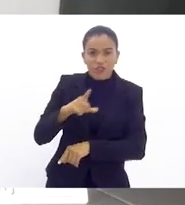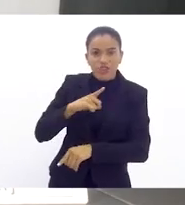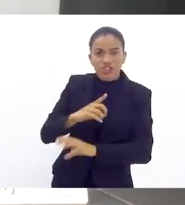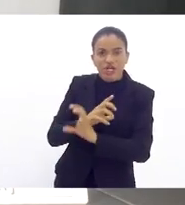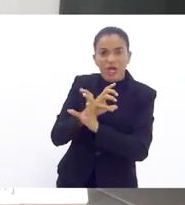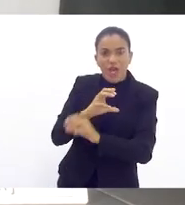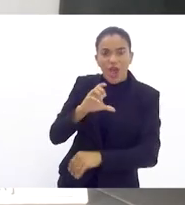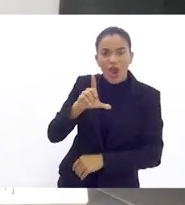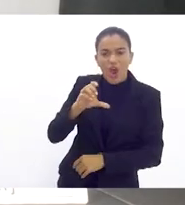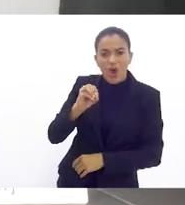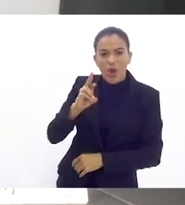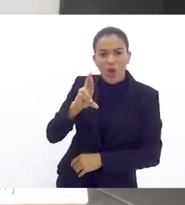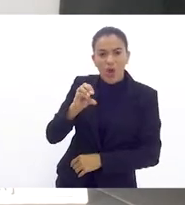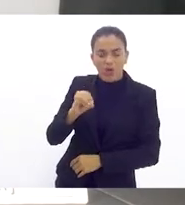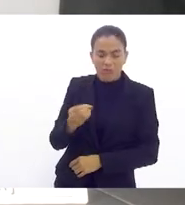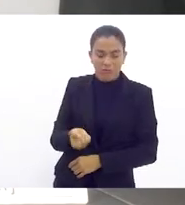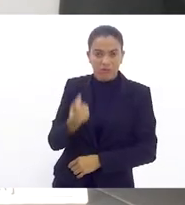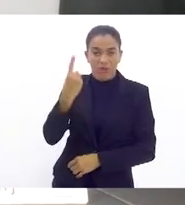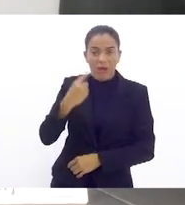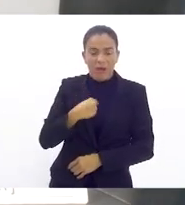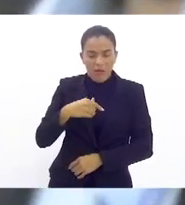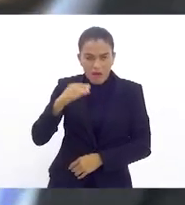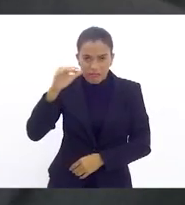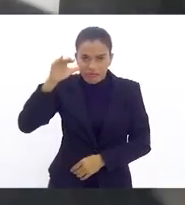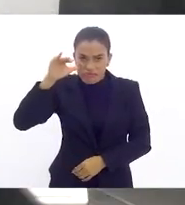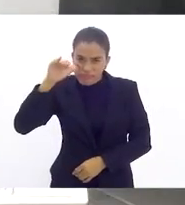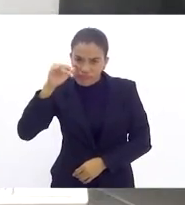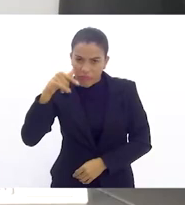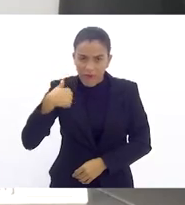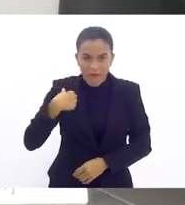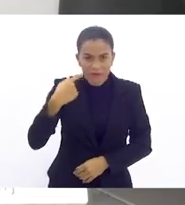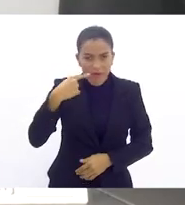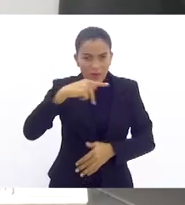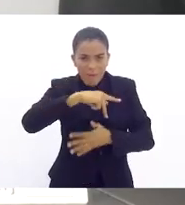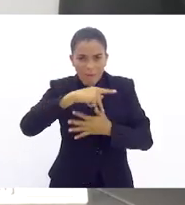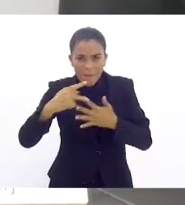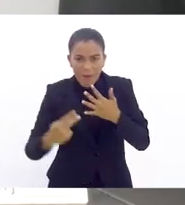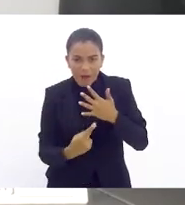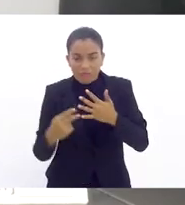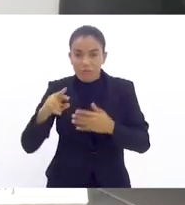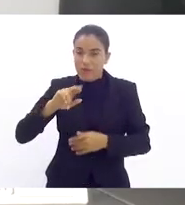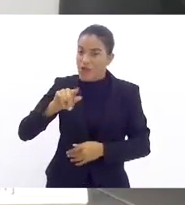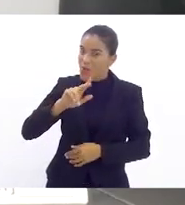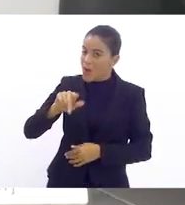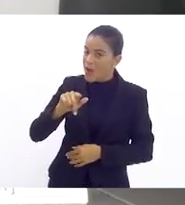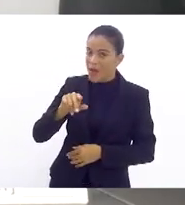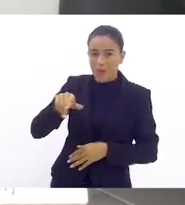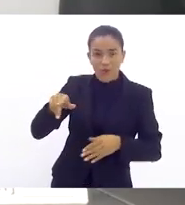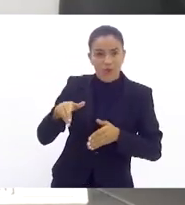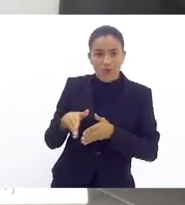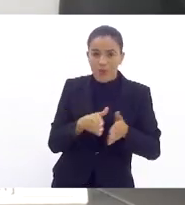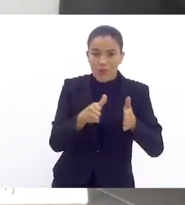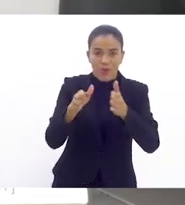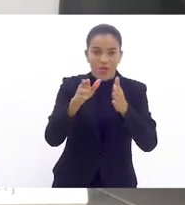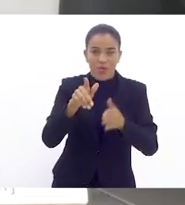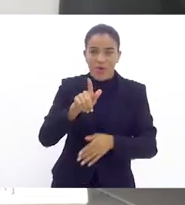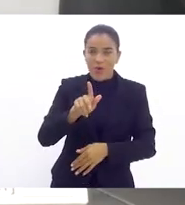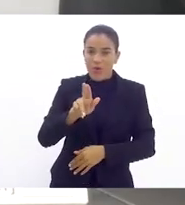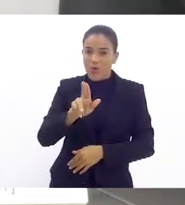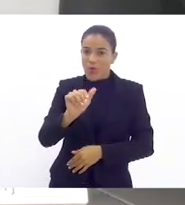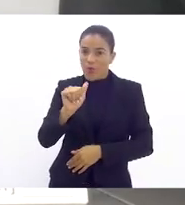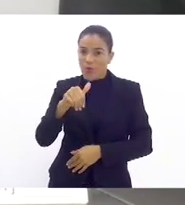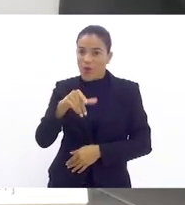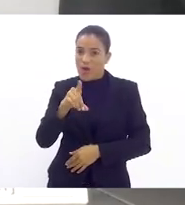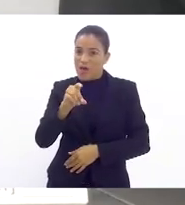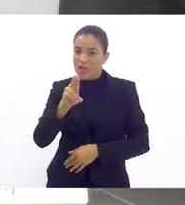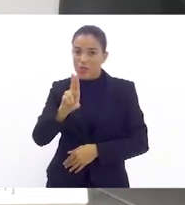aí, por curiosidade, você verificando os outros parâmetros, não era água do Guandu. Ela era vendida em Bangu,